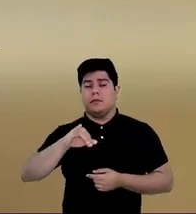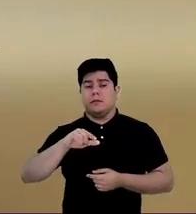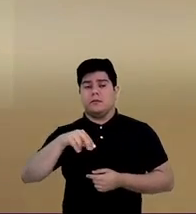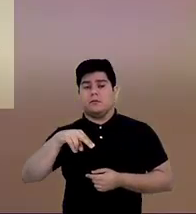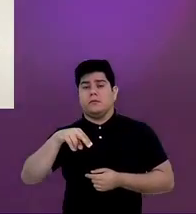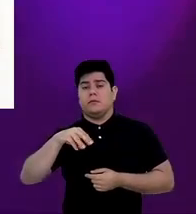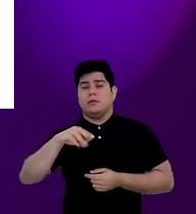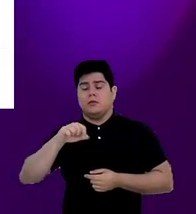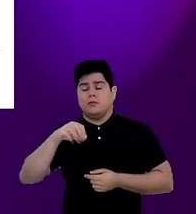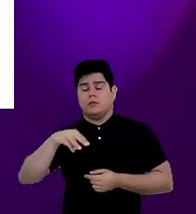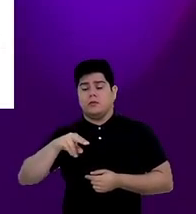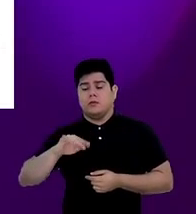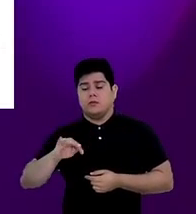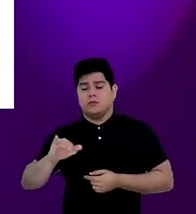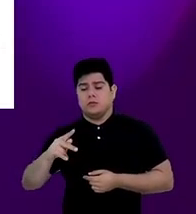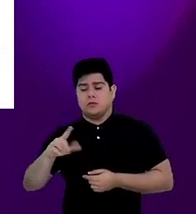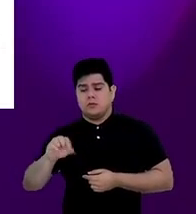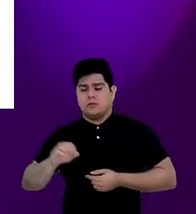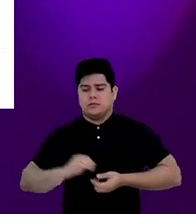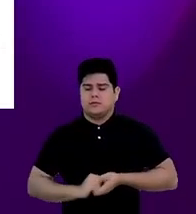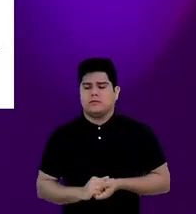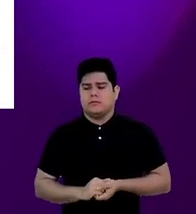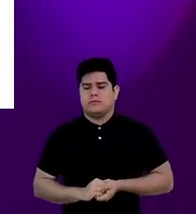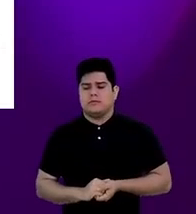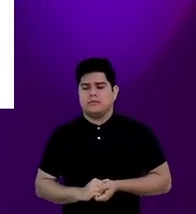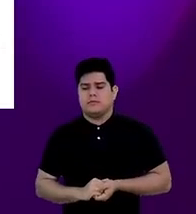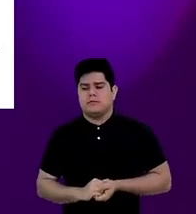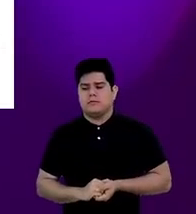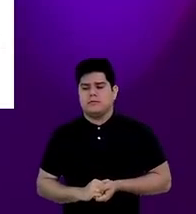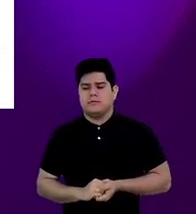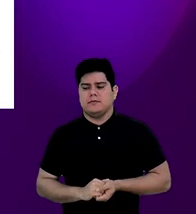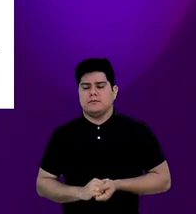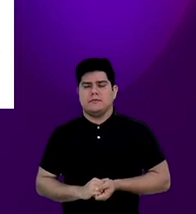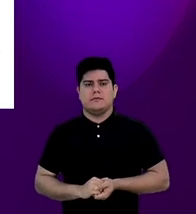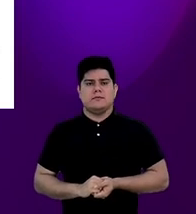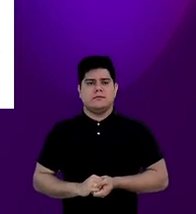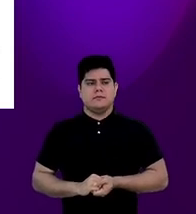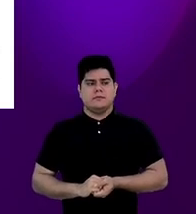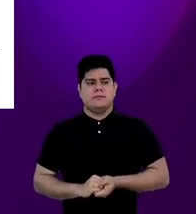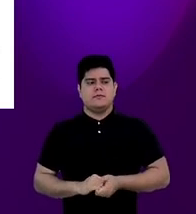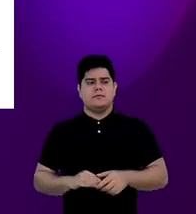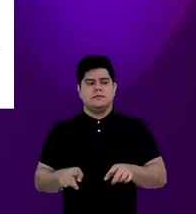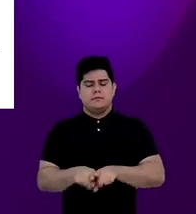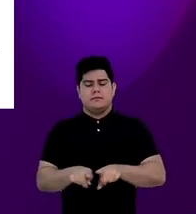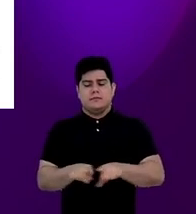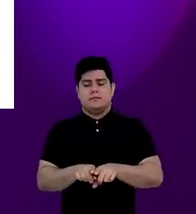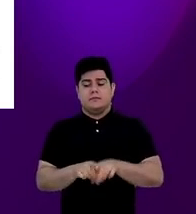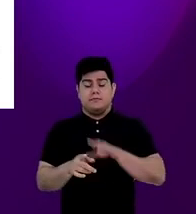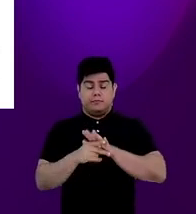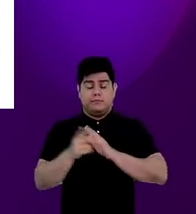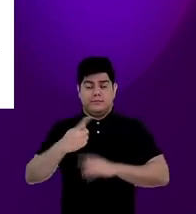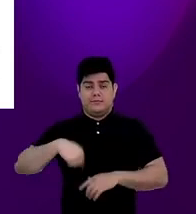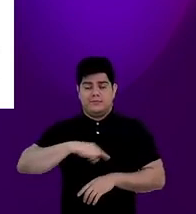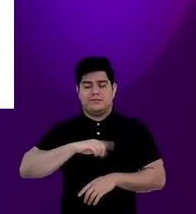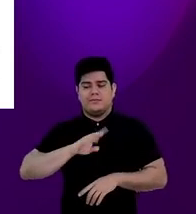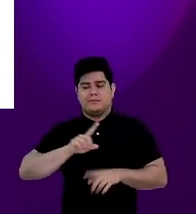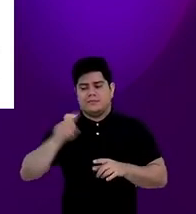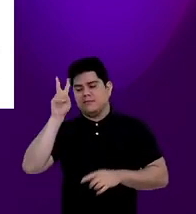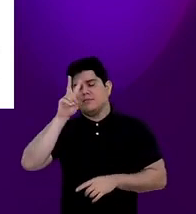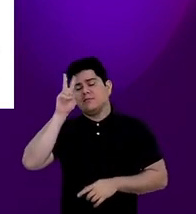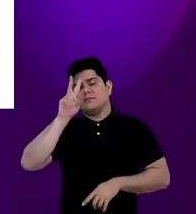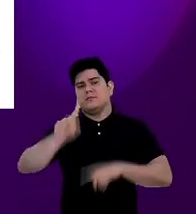meus disclosures. E eu gosto de lembrar sempre, também porque é dado nosso, mas também a gente sempre